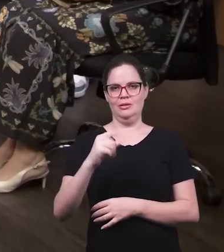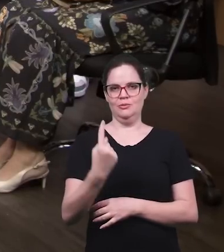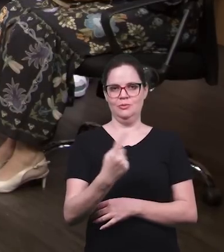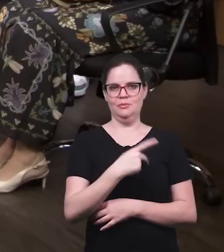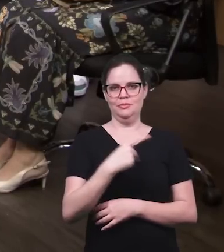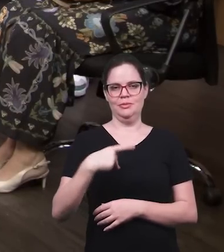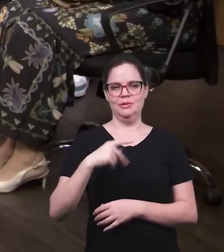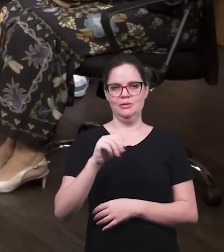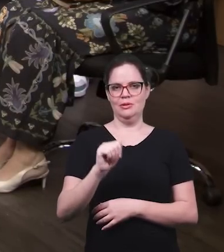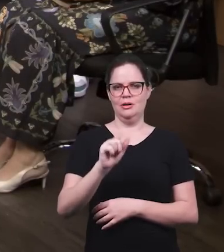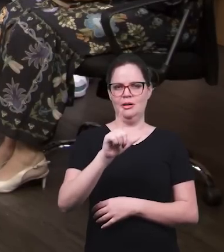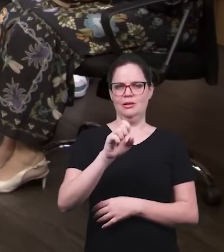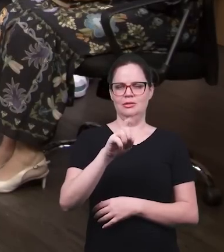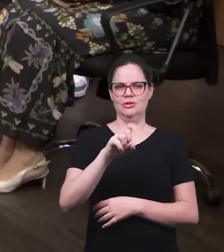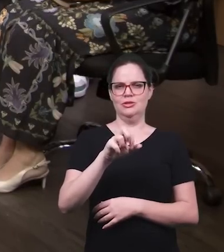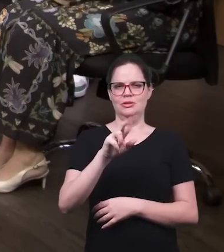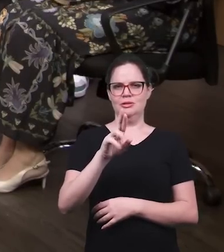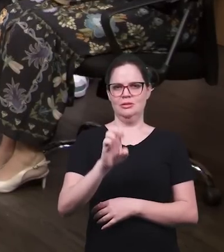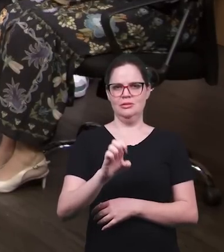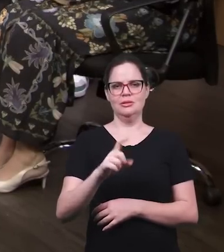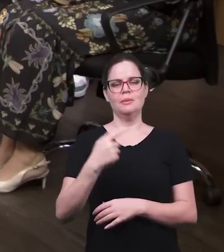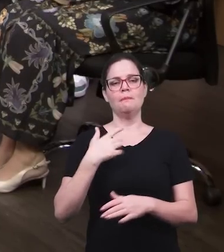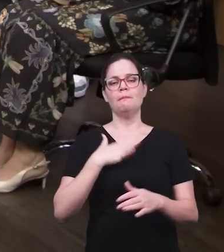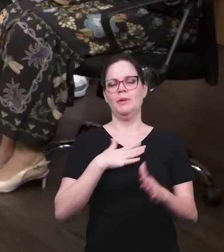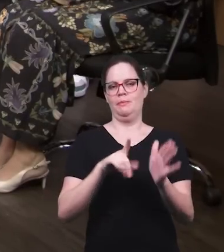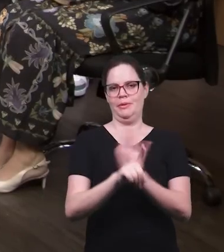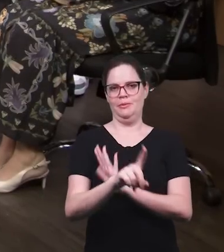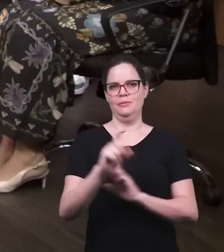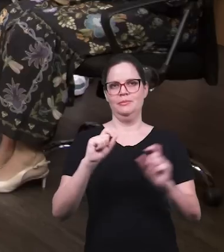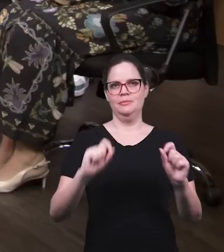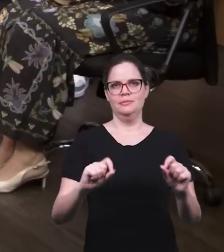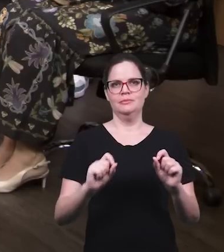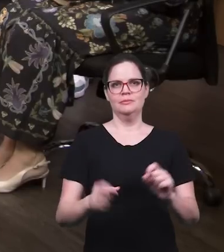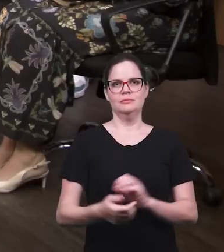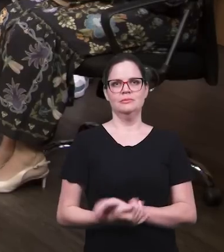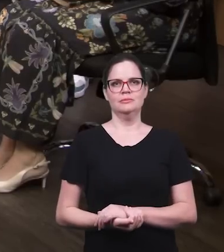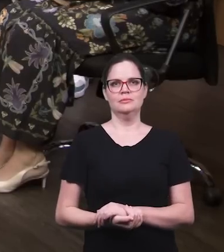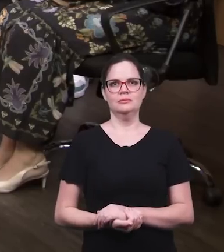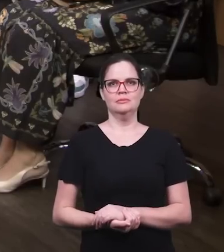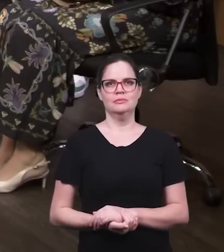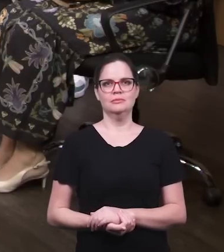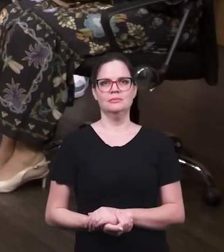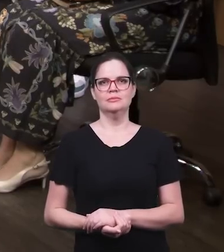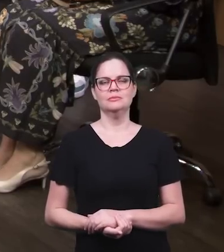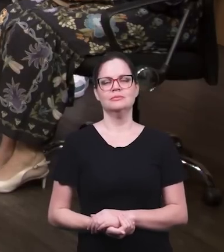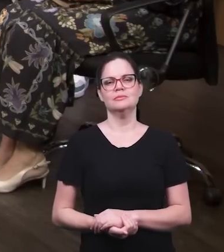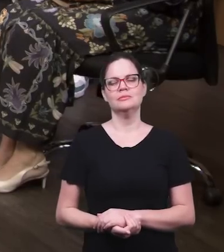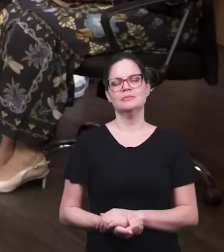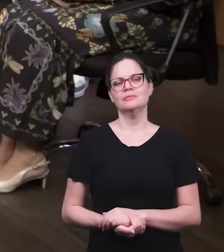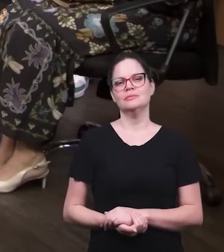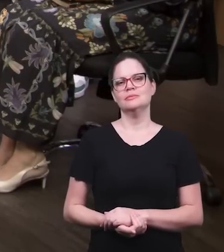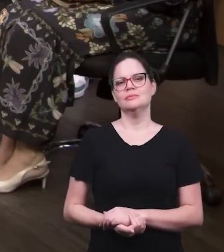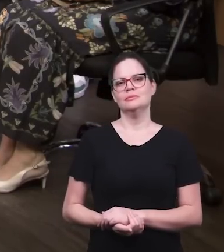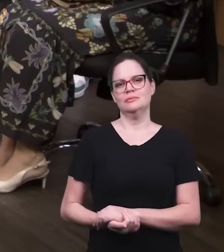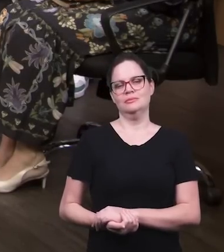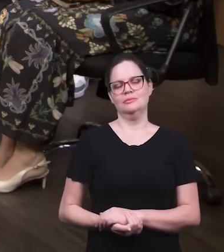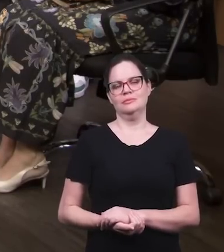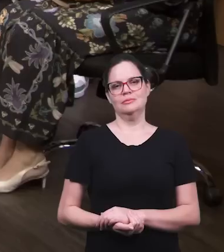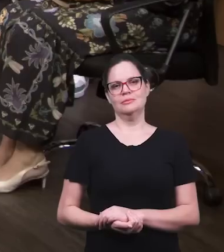1, pastor Alexandre. A pergunta que nós iremos fazer ao